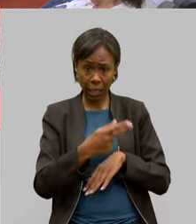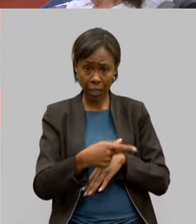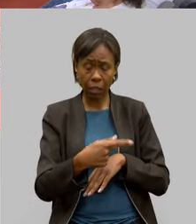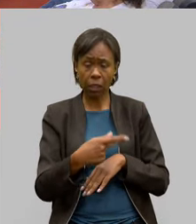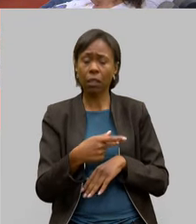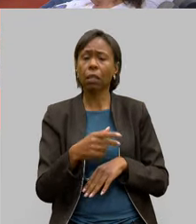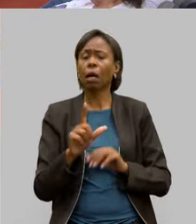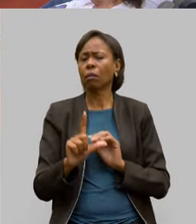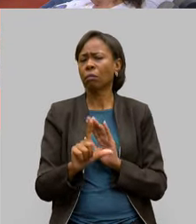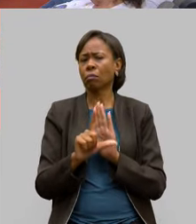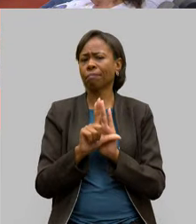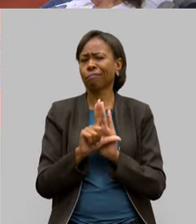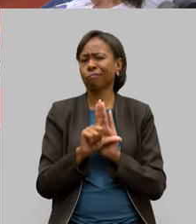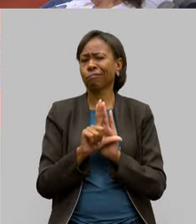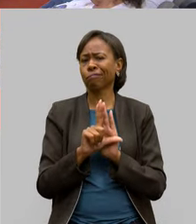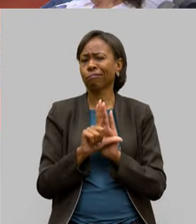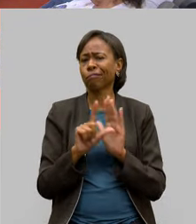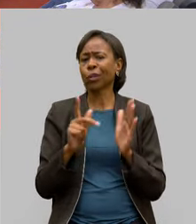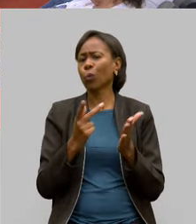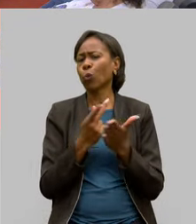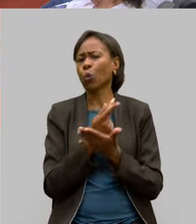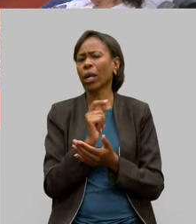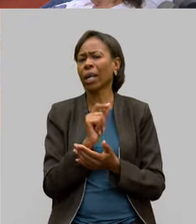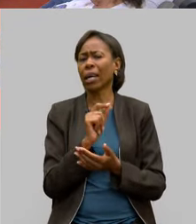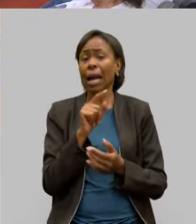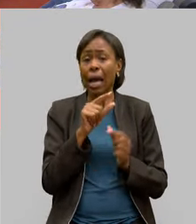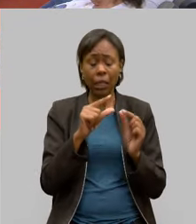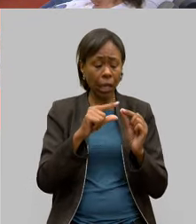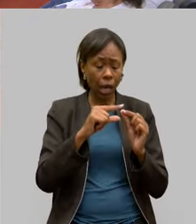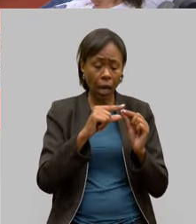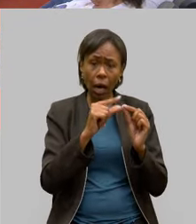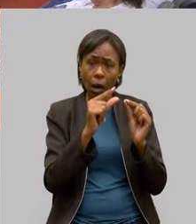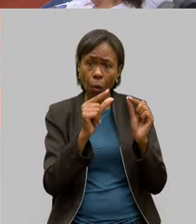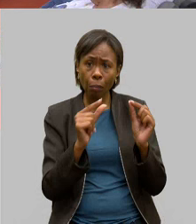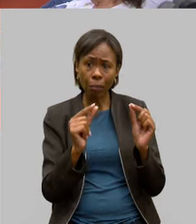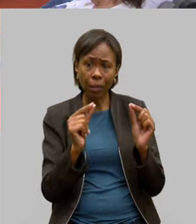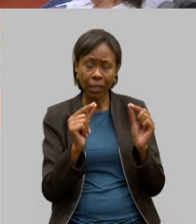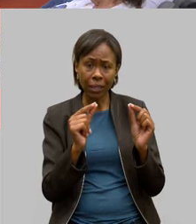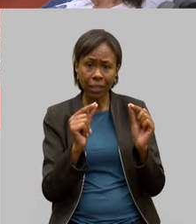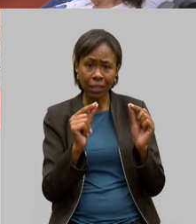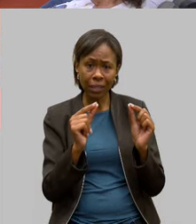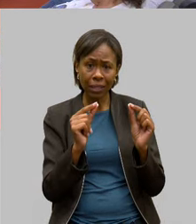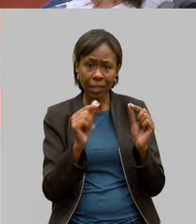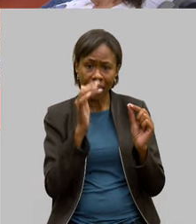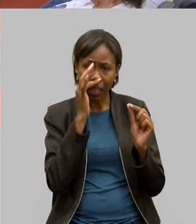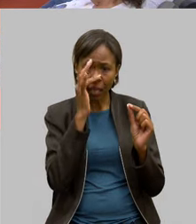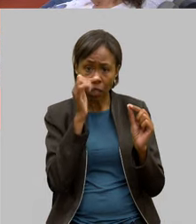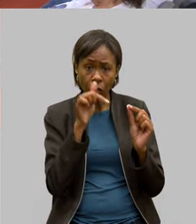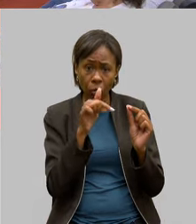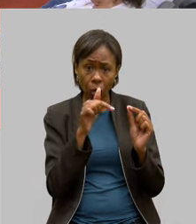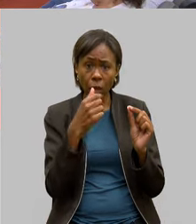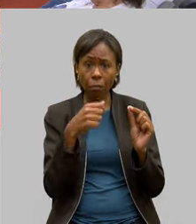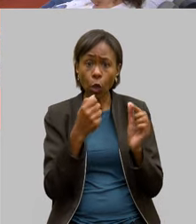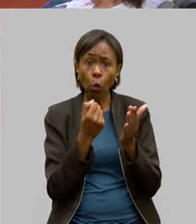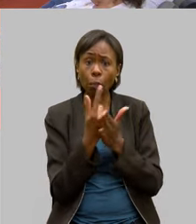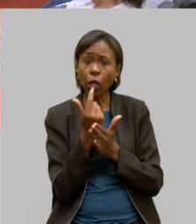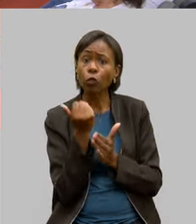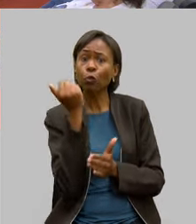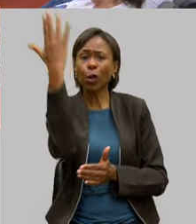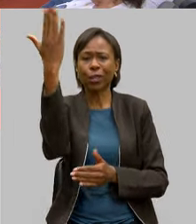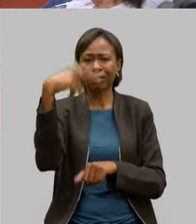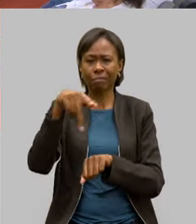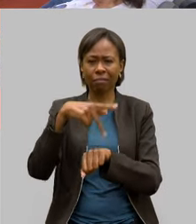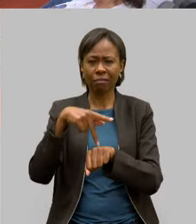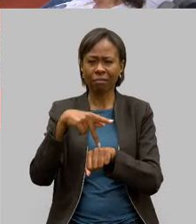que essa matériaprima ou seja essa flor essa parte de uma planta ela tenha que ser importada isso é absurdo a gente não pode